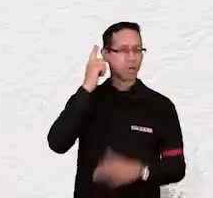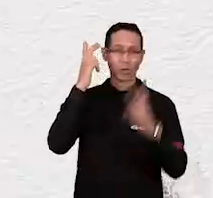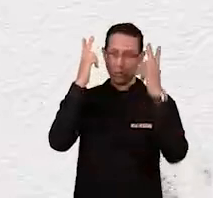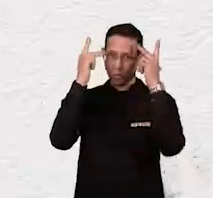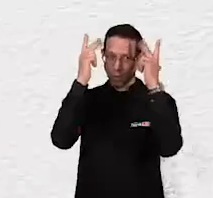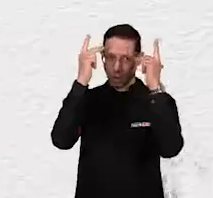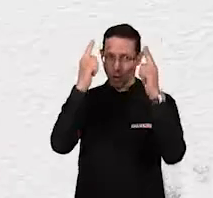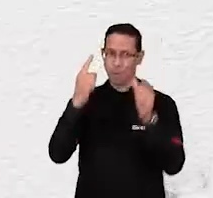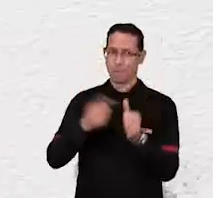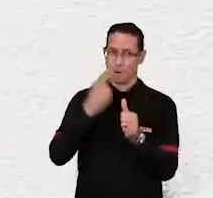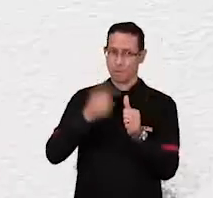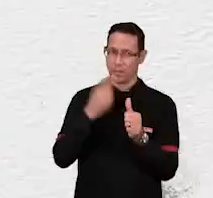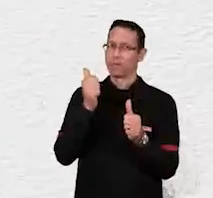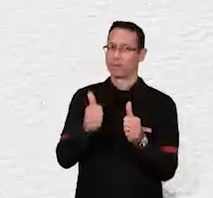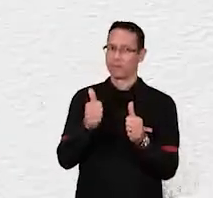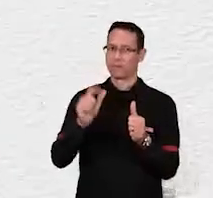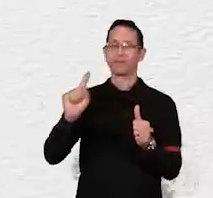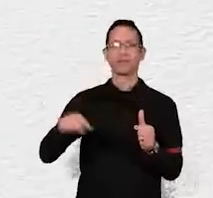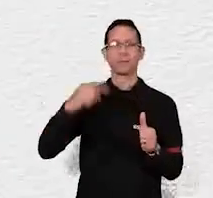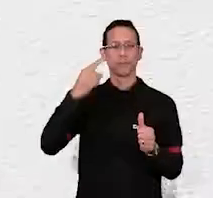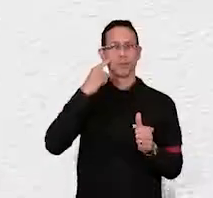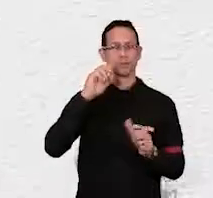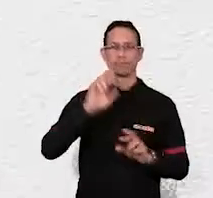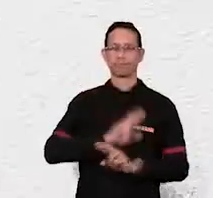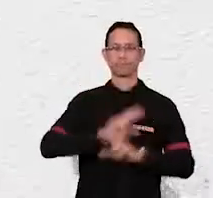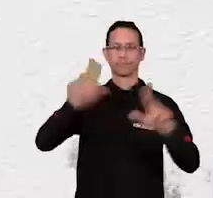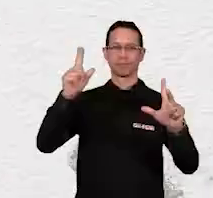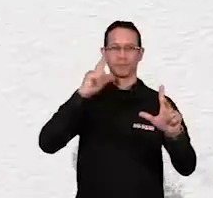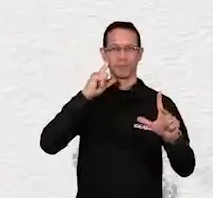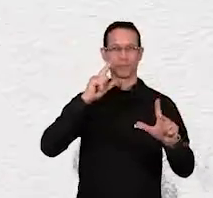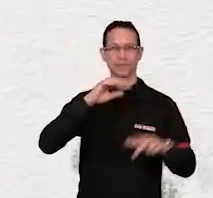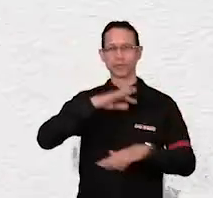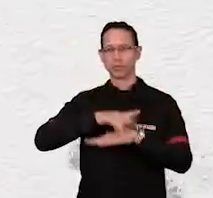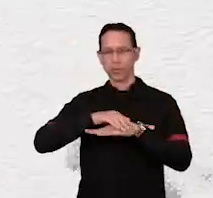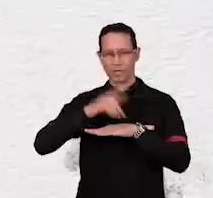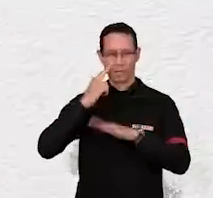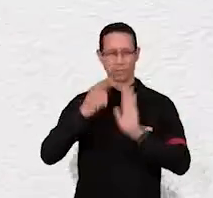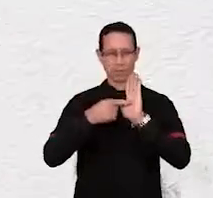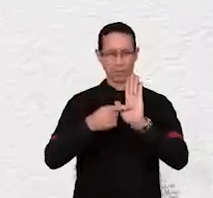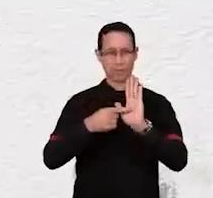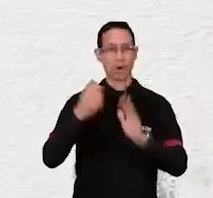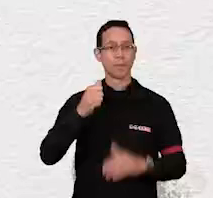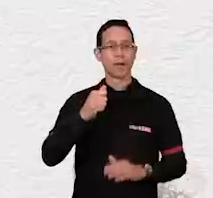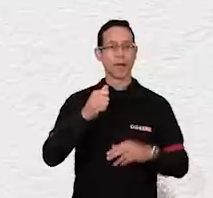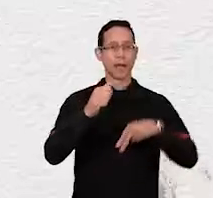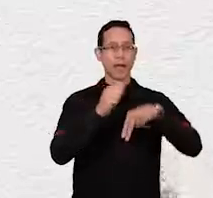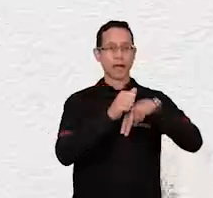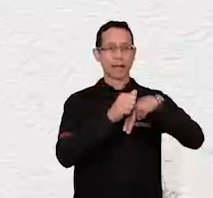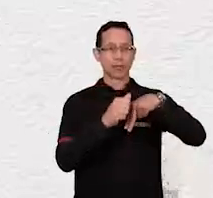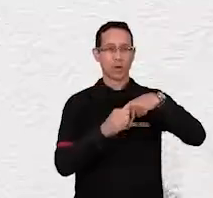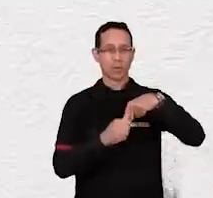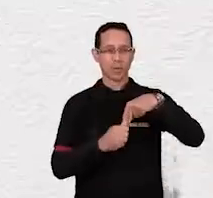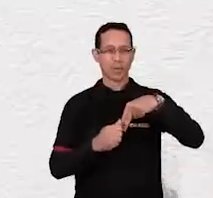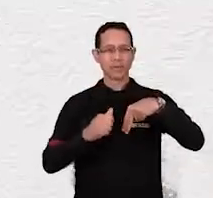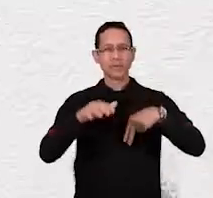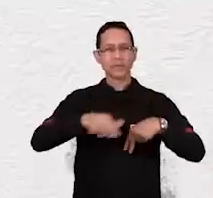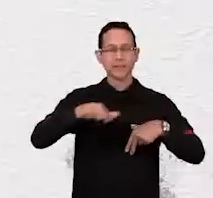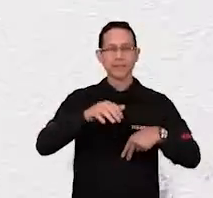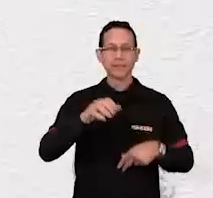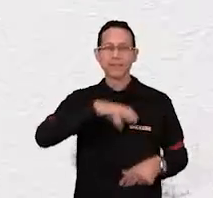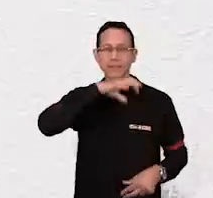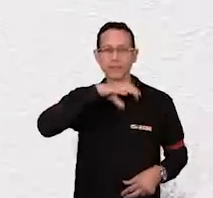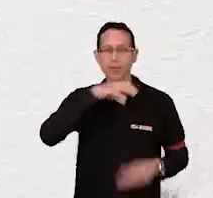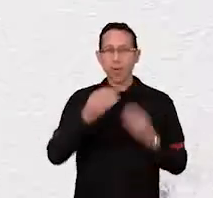mostrar as que têm alteração. Então, a gente precisa entender um pouquinho de anatomia, lembrando que o conduto auditivo externo desse animal também é